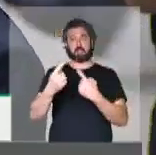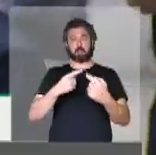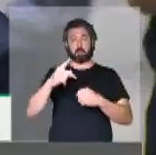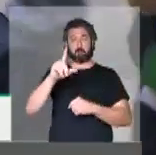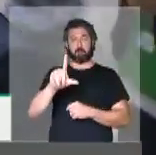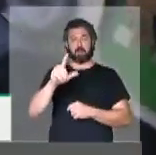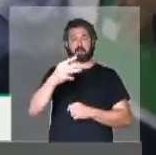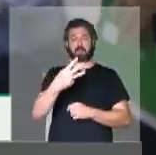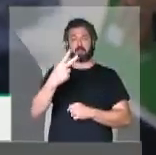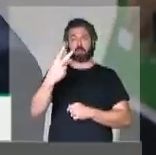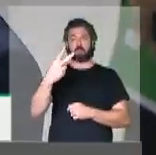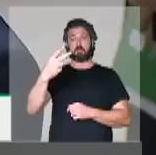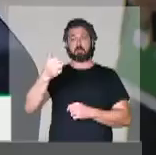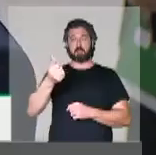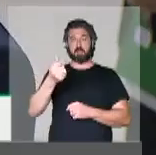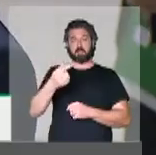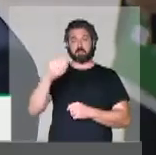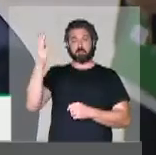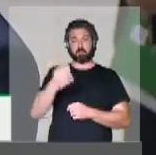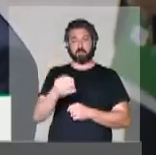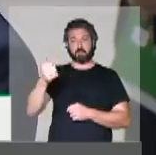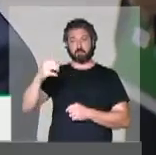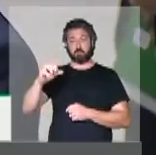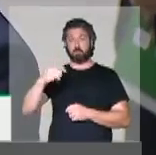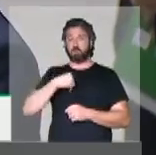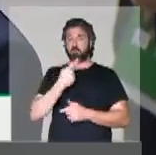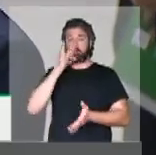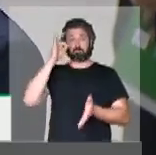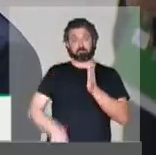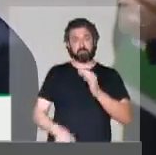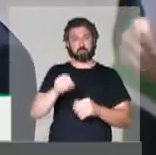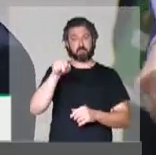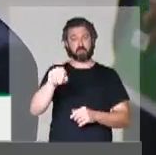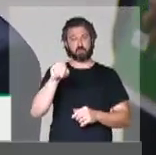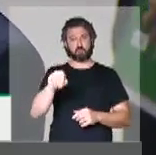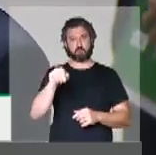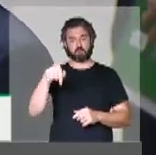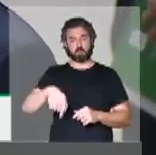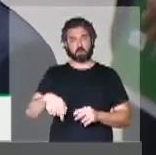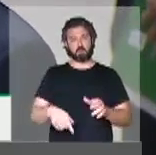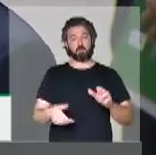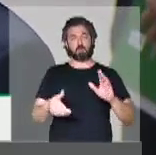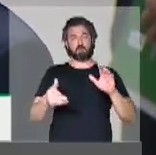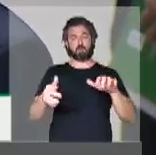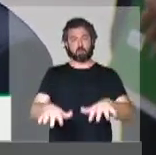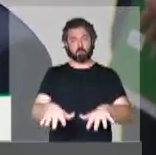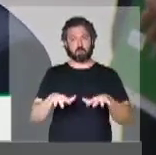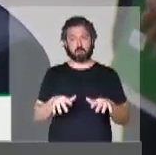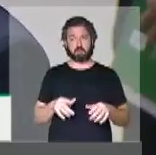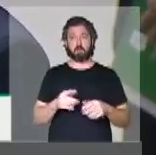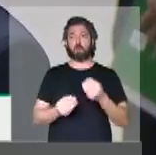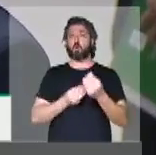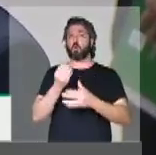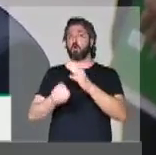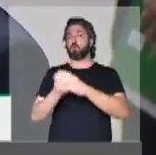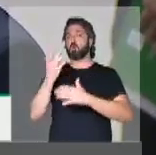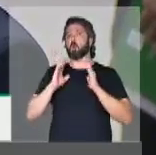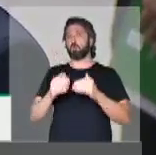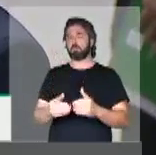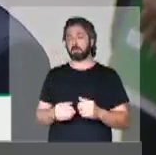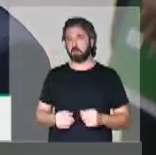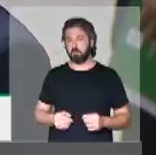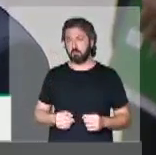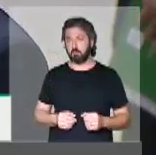PL 3267/19. Eu gostaria de registrar o meu protesto aqui nesse plenário pela maneira que foi instalada aquela